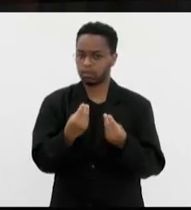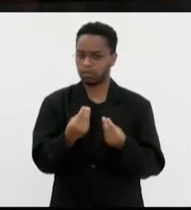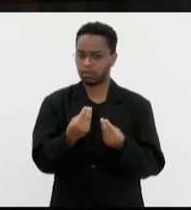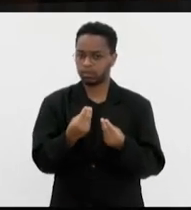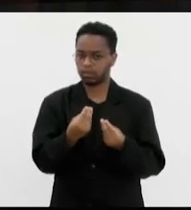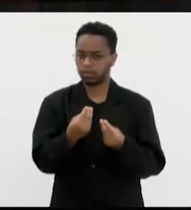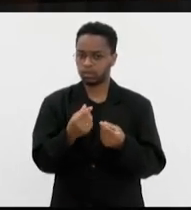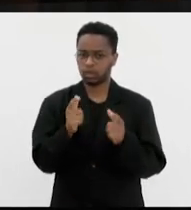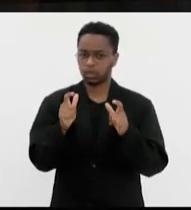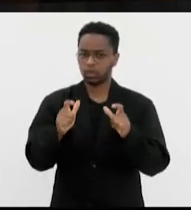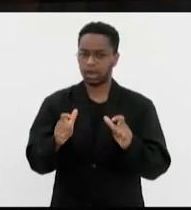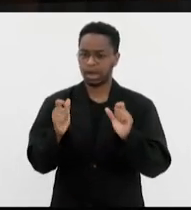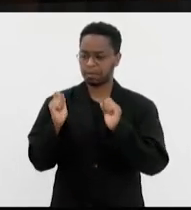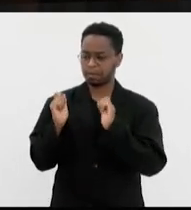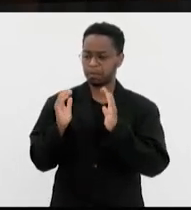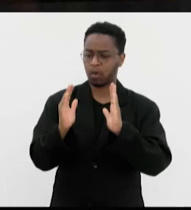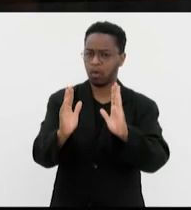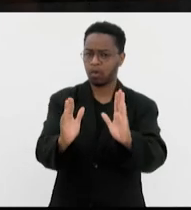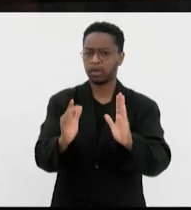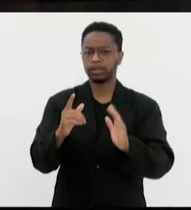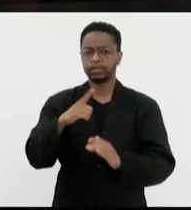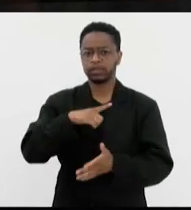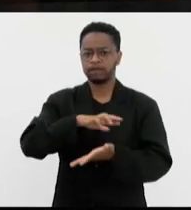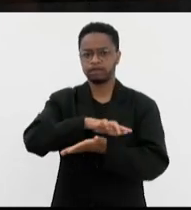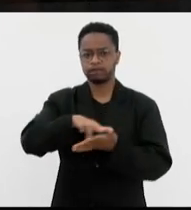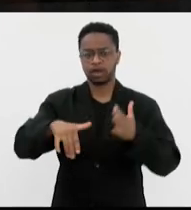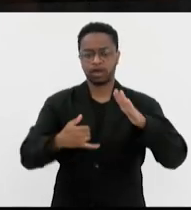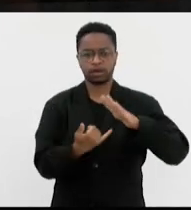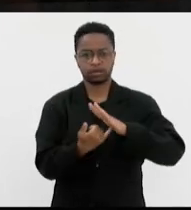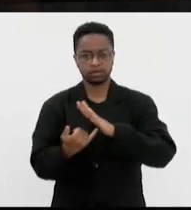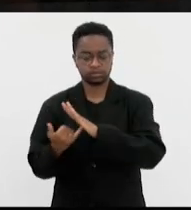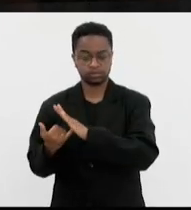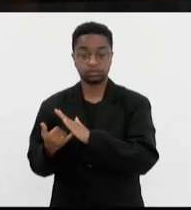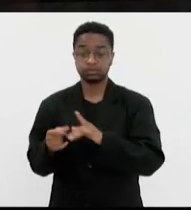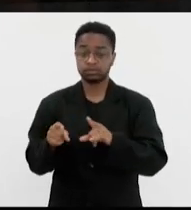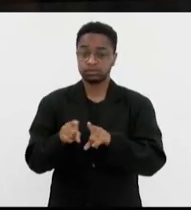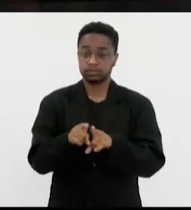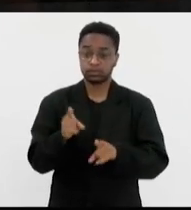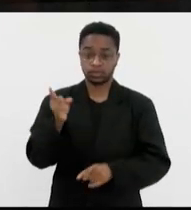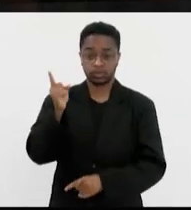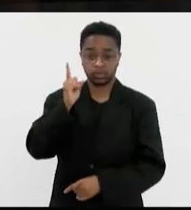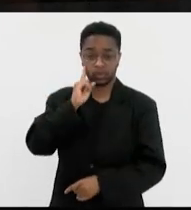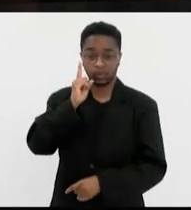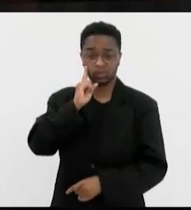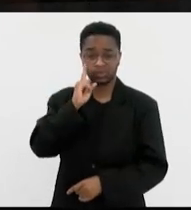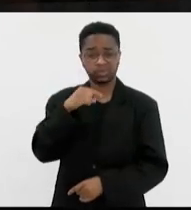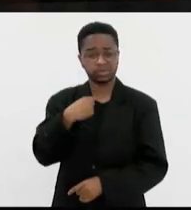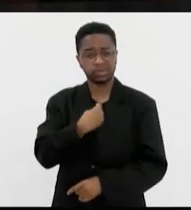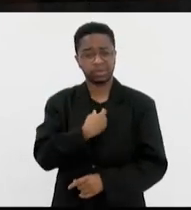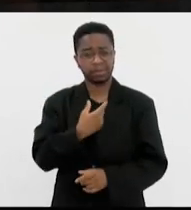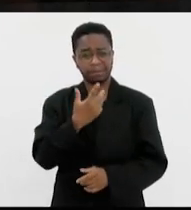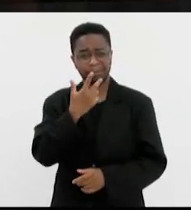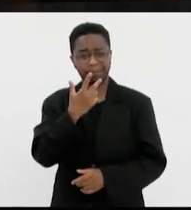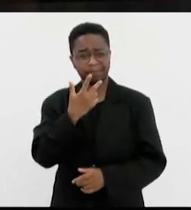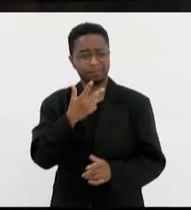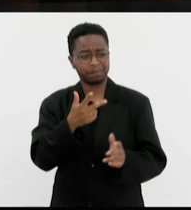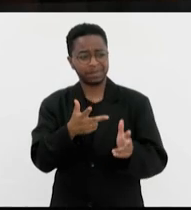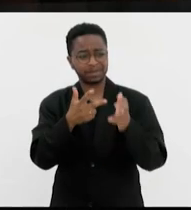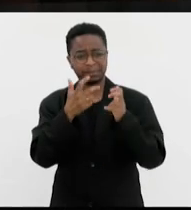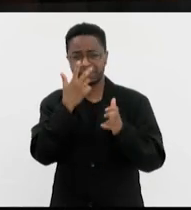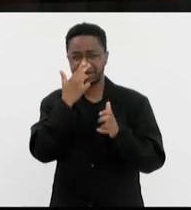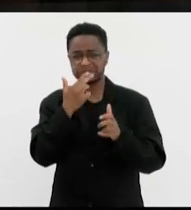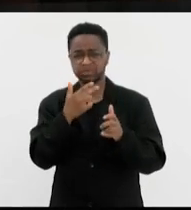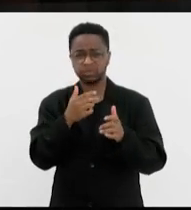corredor institucionalizado, e tudo dito que foi um crime contratado.